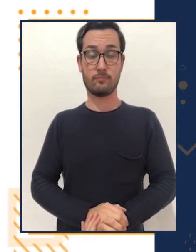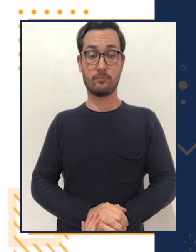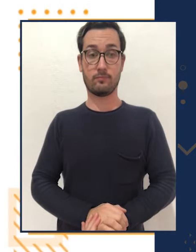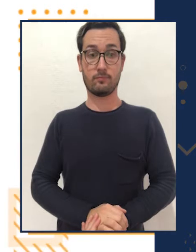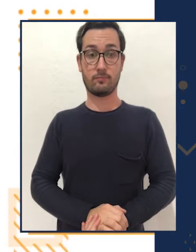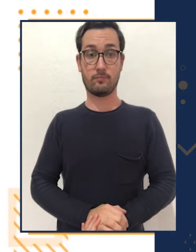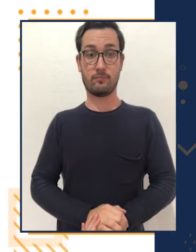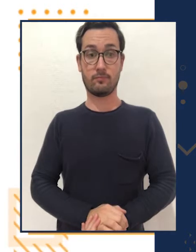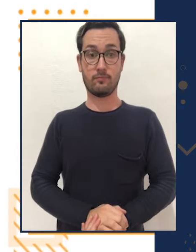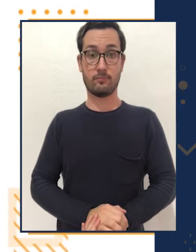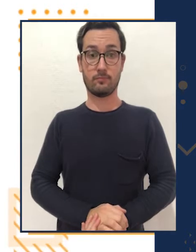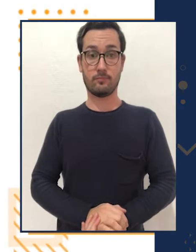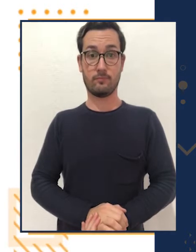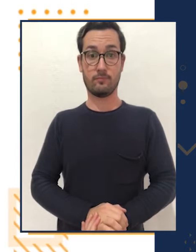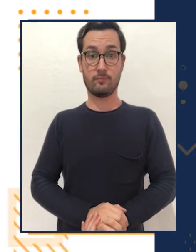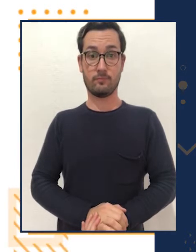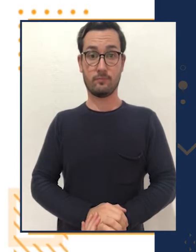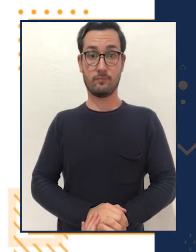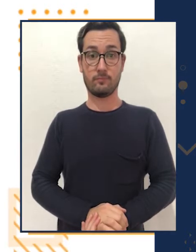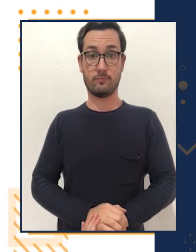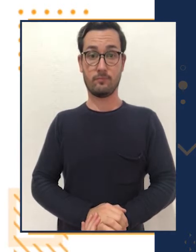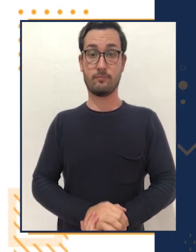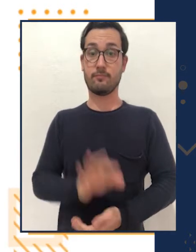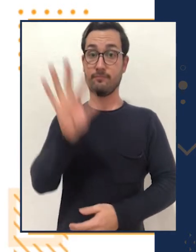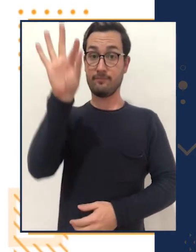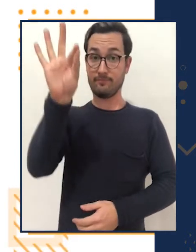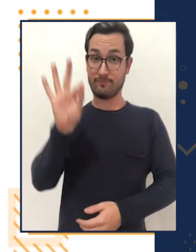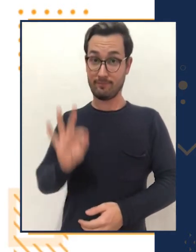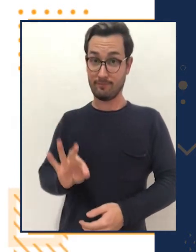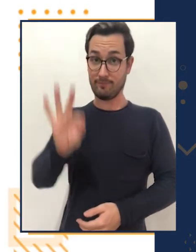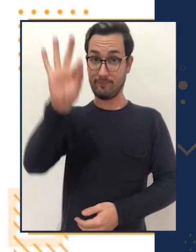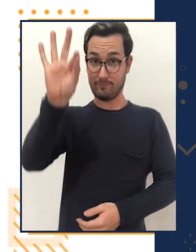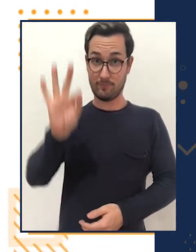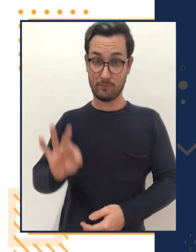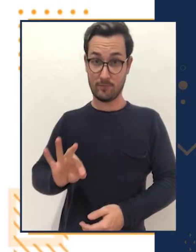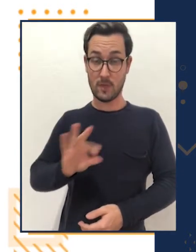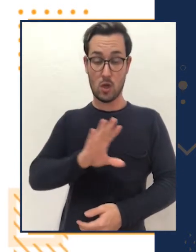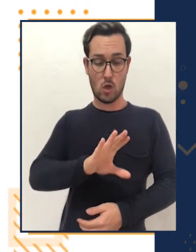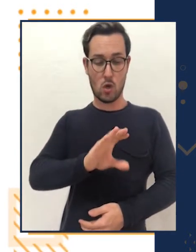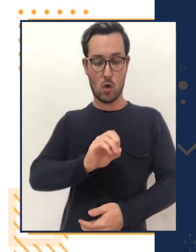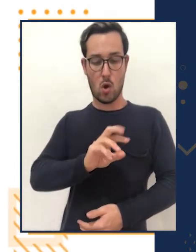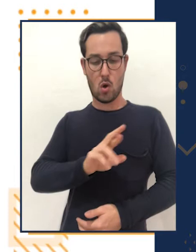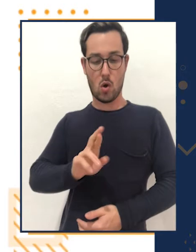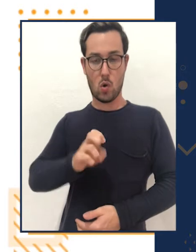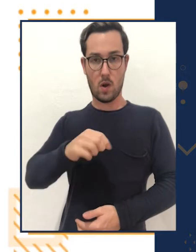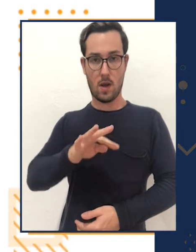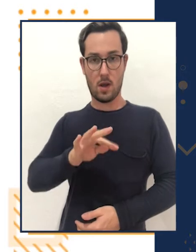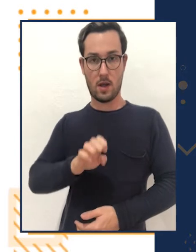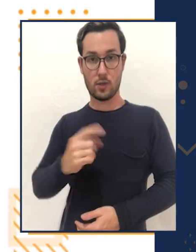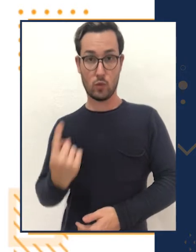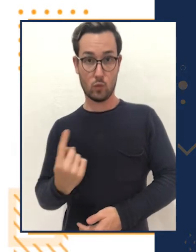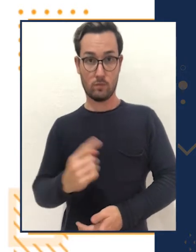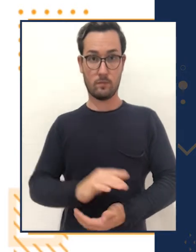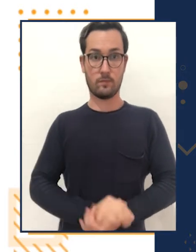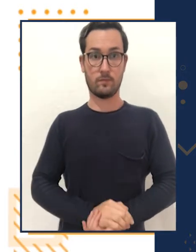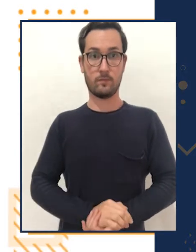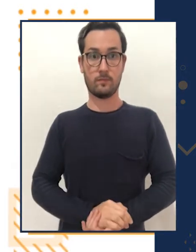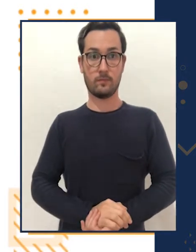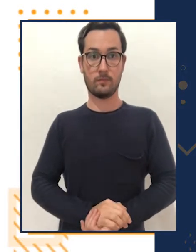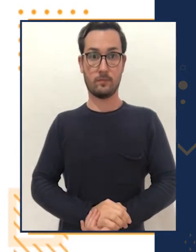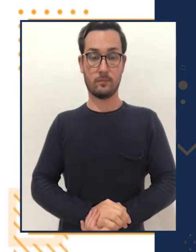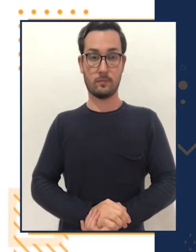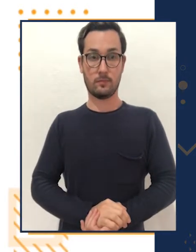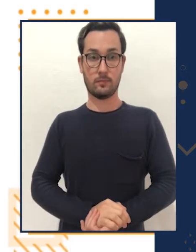primeira lei de Ohm. Corrente é tensão sobre essa resistência, que é a mesma sobre R2, né, porque eles estão em paralelo